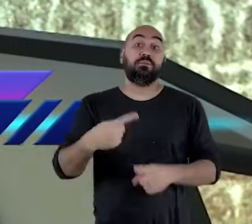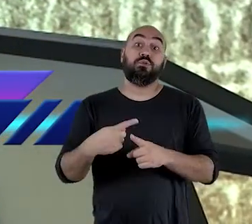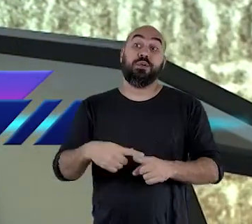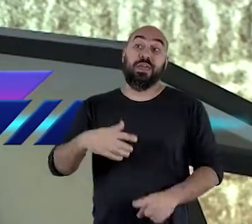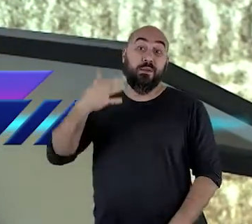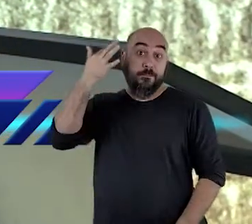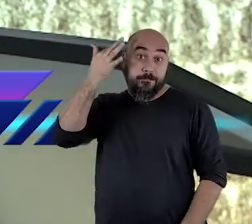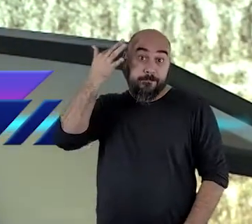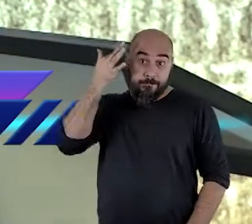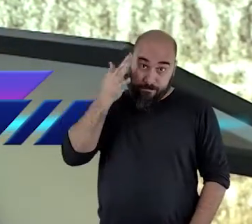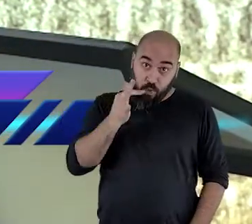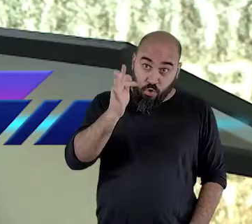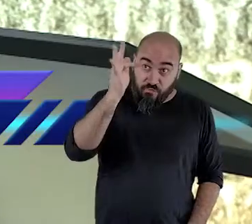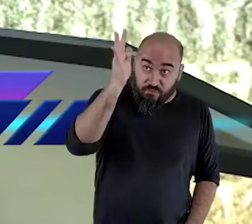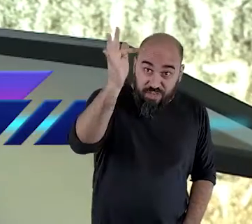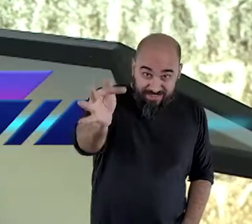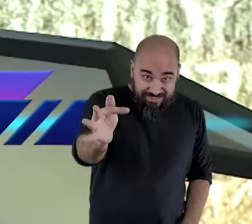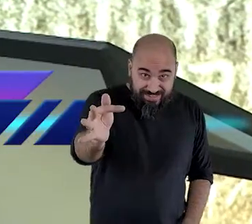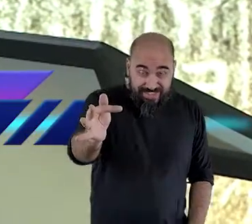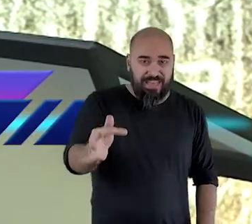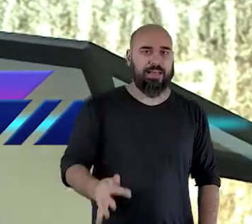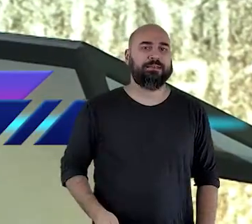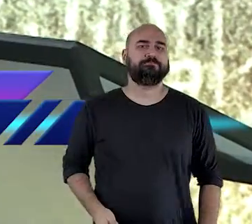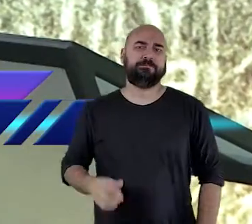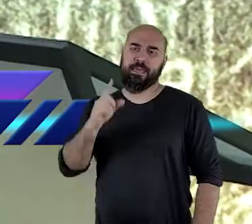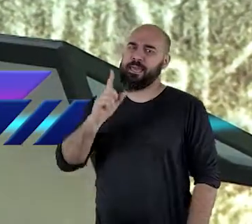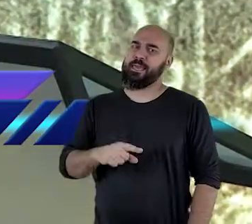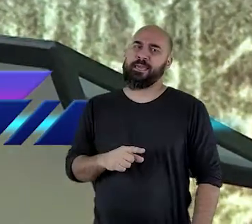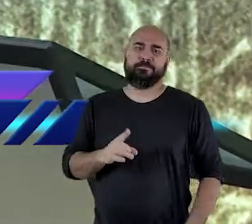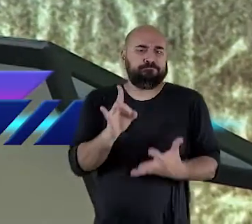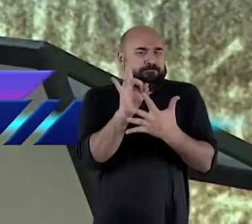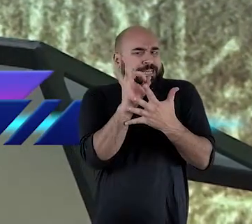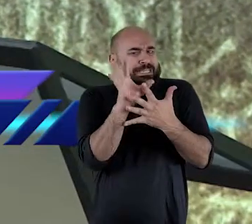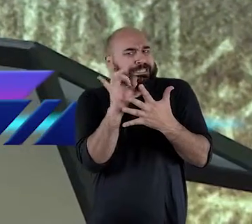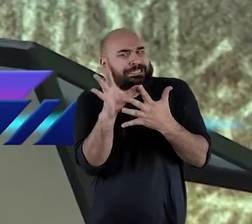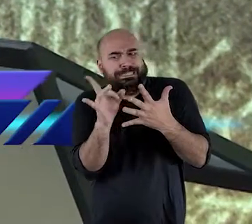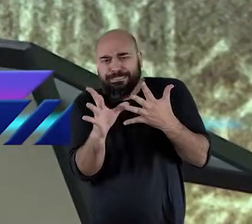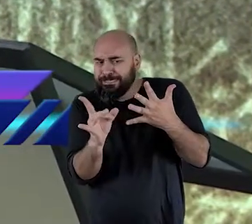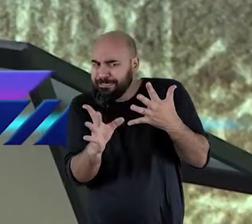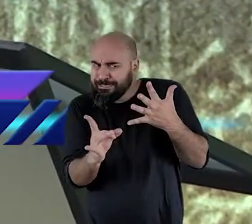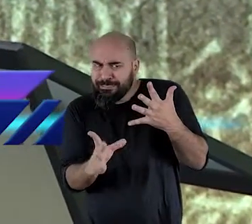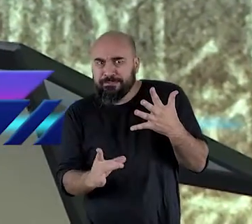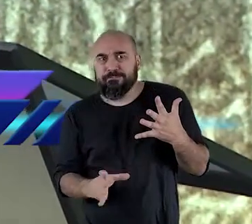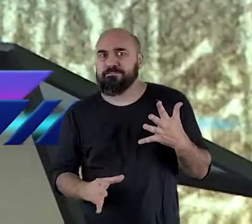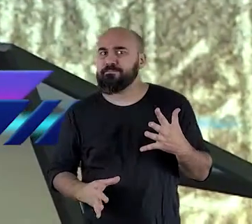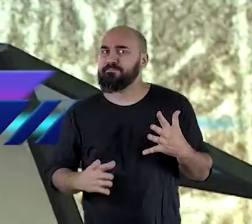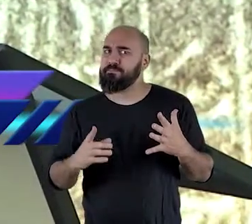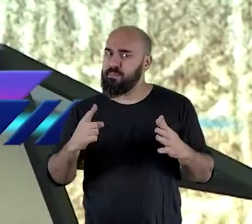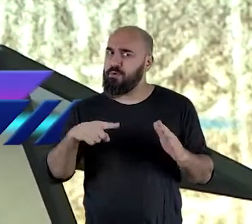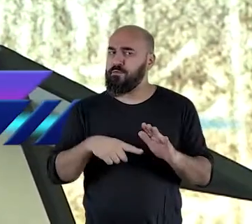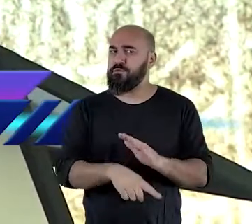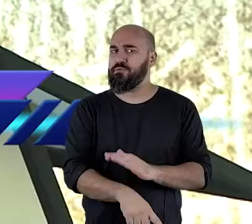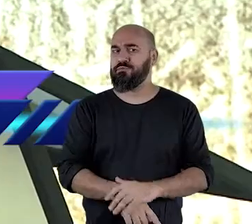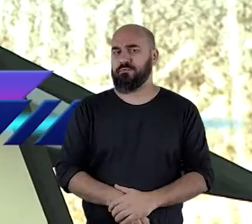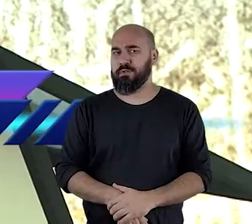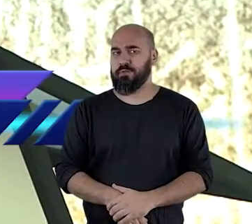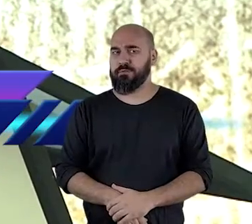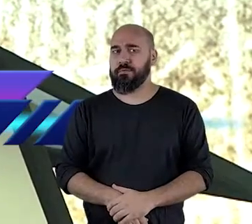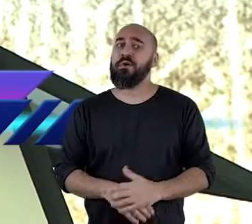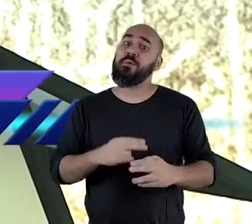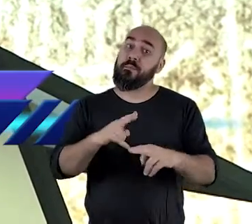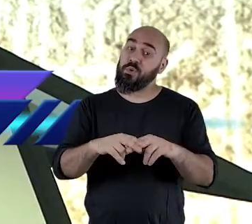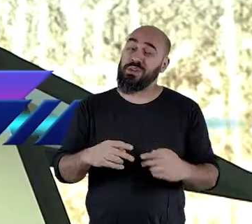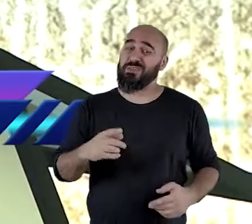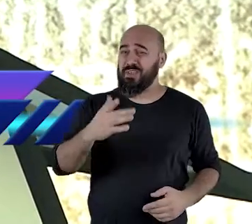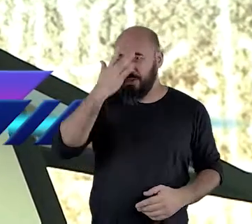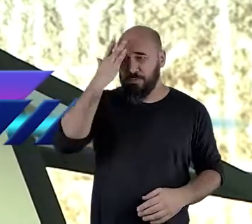deste livro, elas são muito específicas. E é por isso que alguns acreditam que alguém